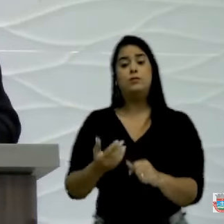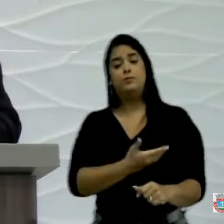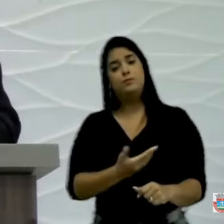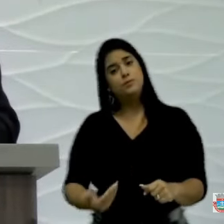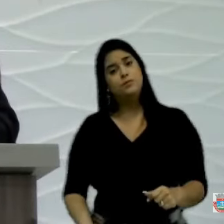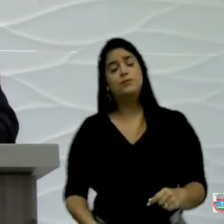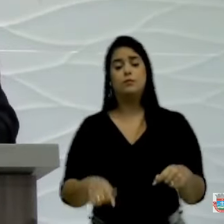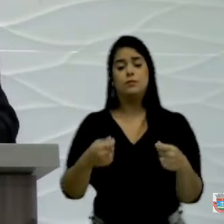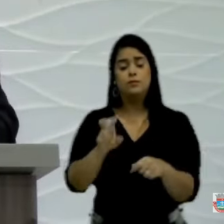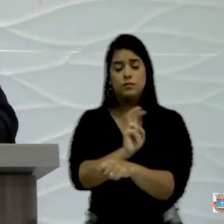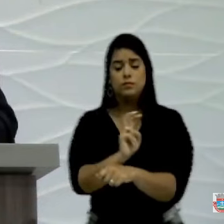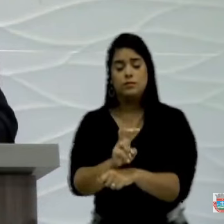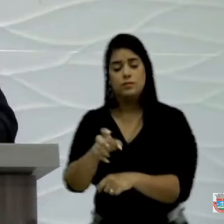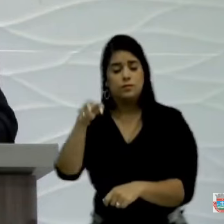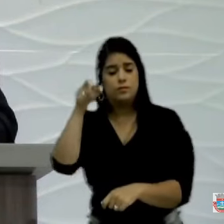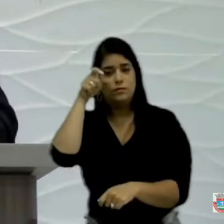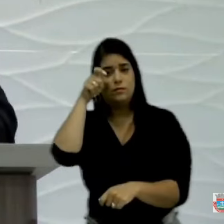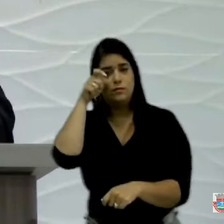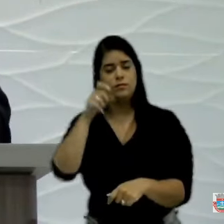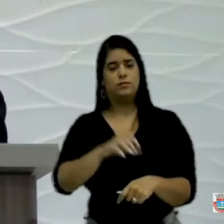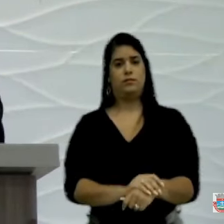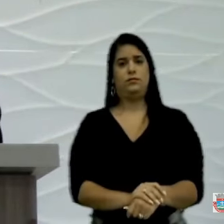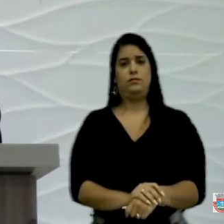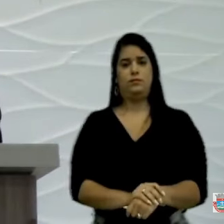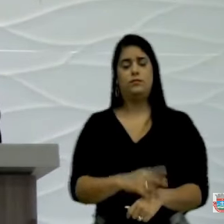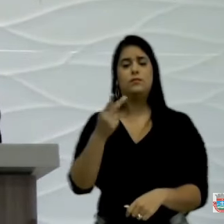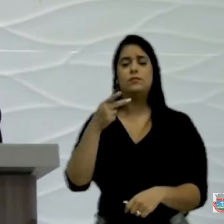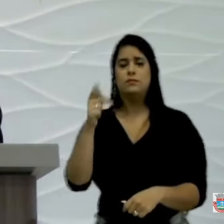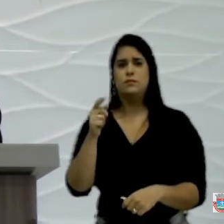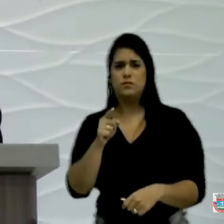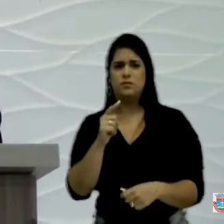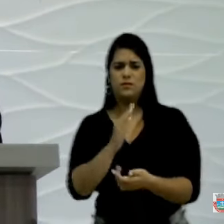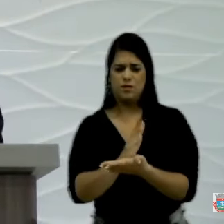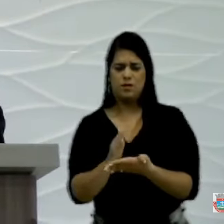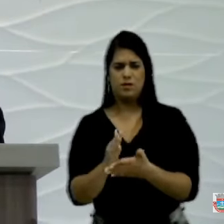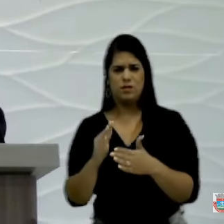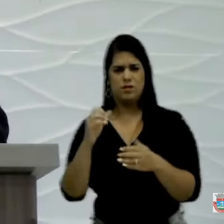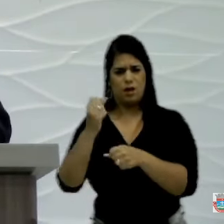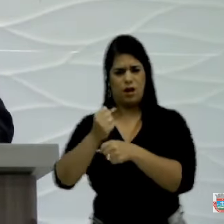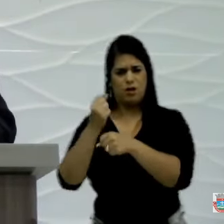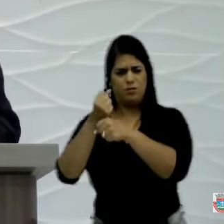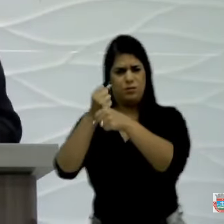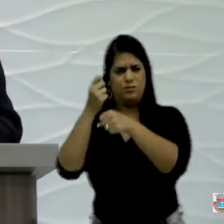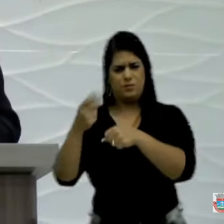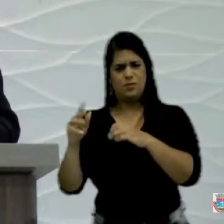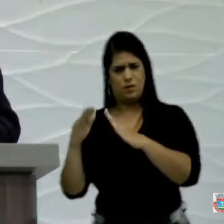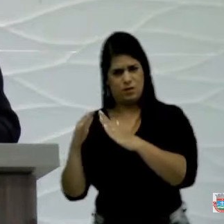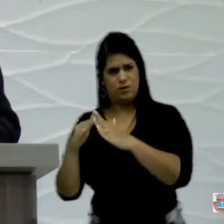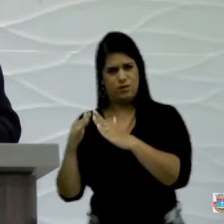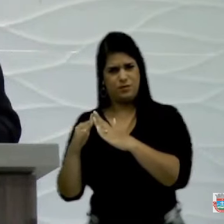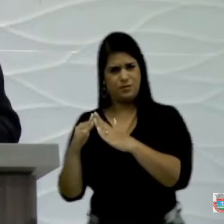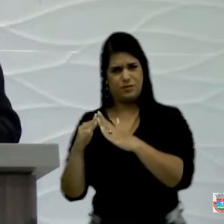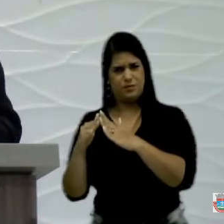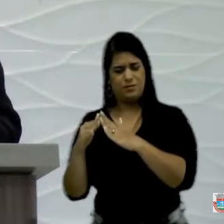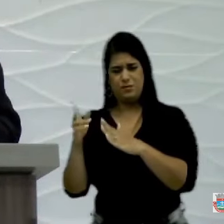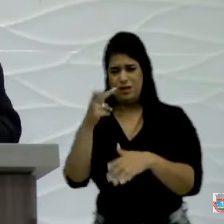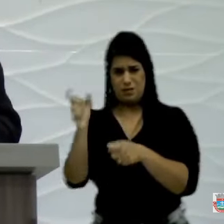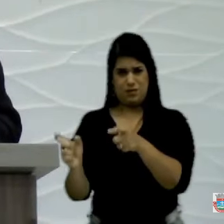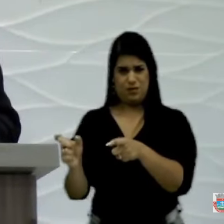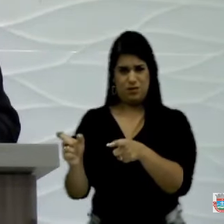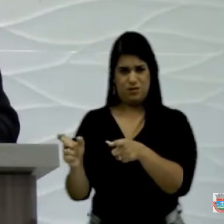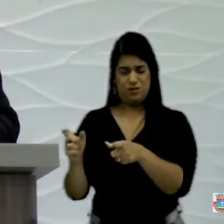sendo feito lá. É como eu estou falando. Você começa uma obra em sua casa, deixa um predeiro trabalhar só, para ver